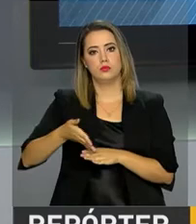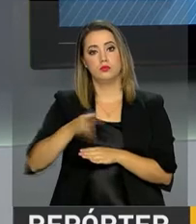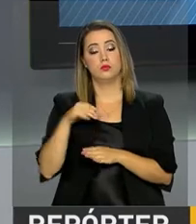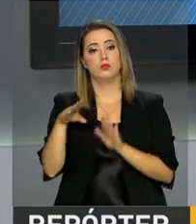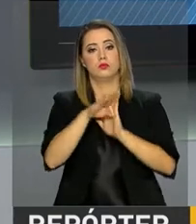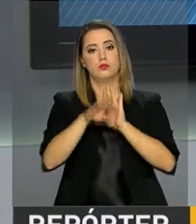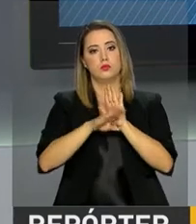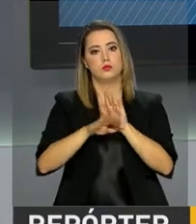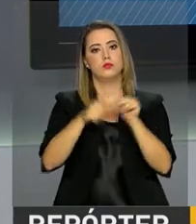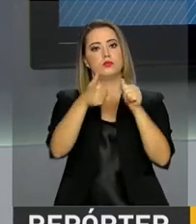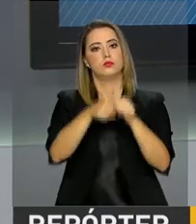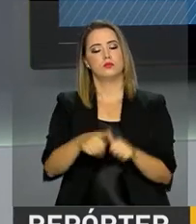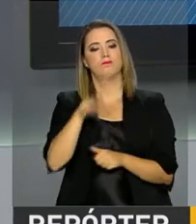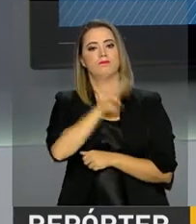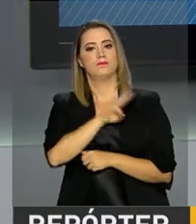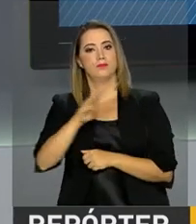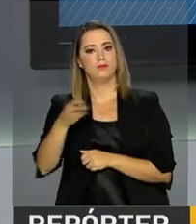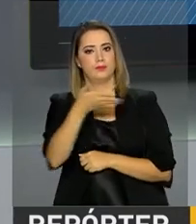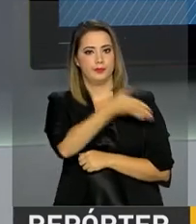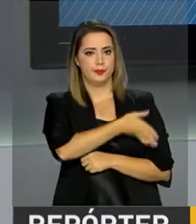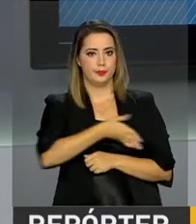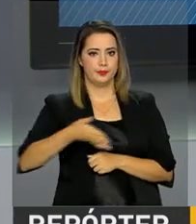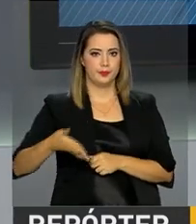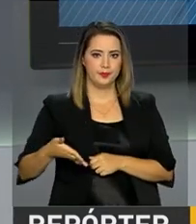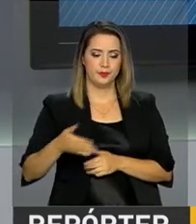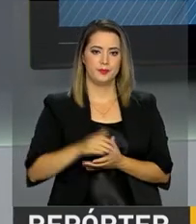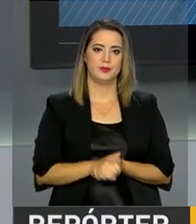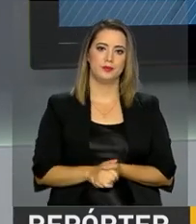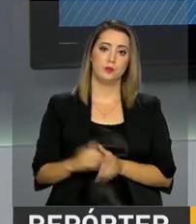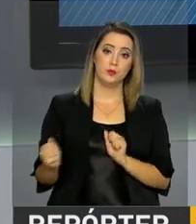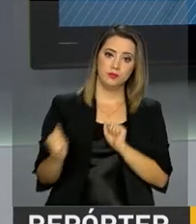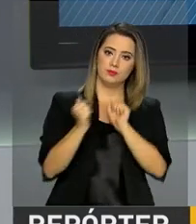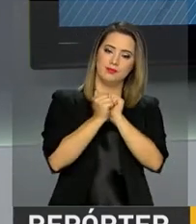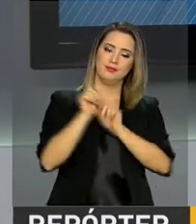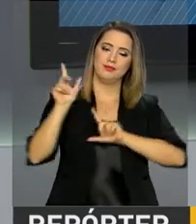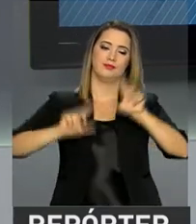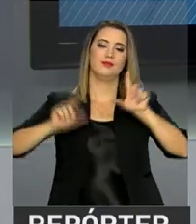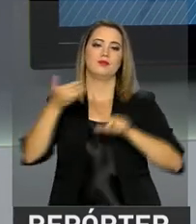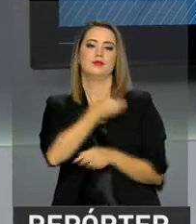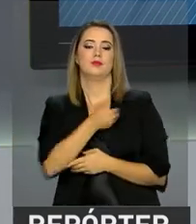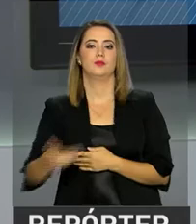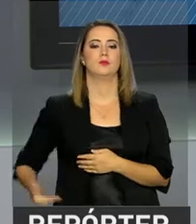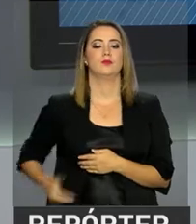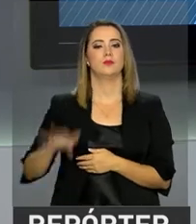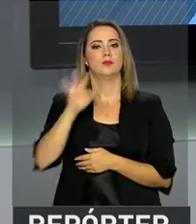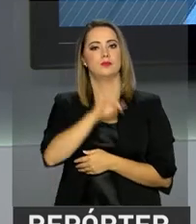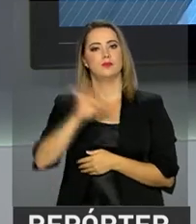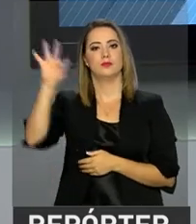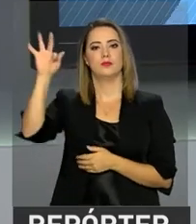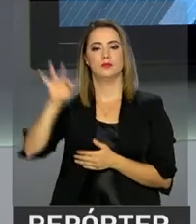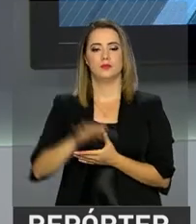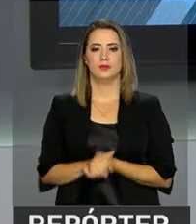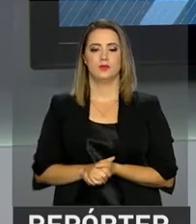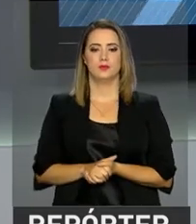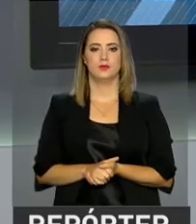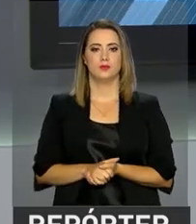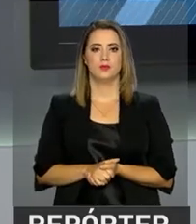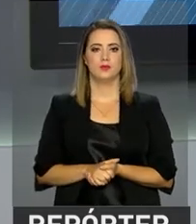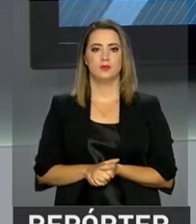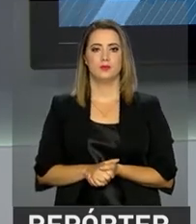toda nossa programação também está na página da nbr na internet continue com a gente aqui na nbr a tv do governo